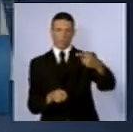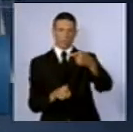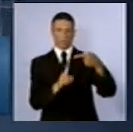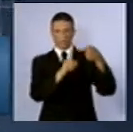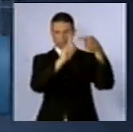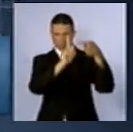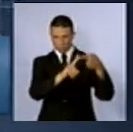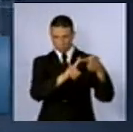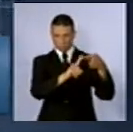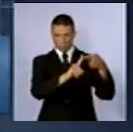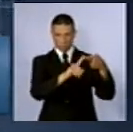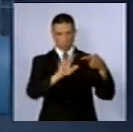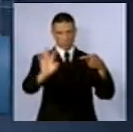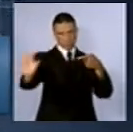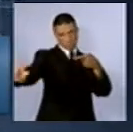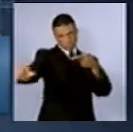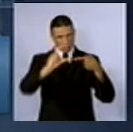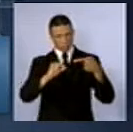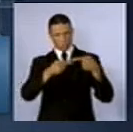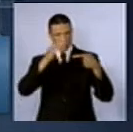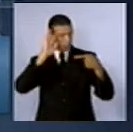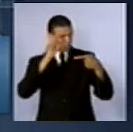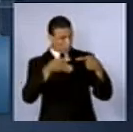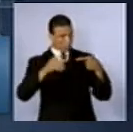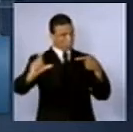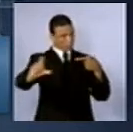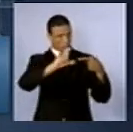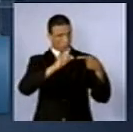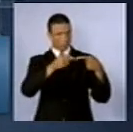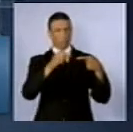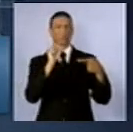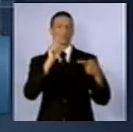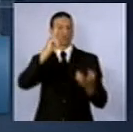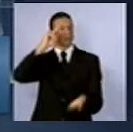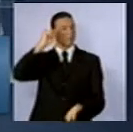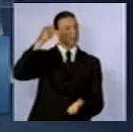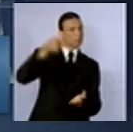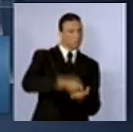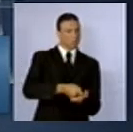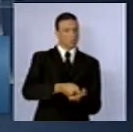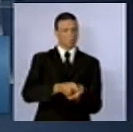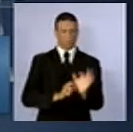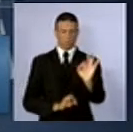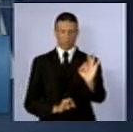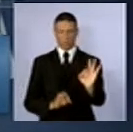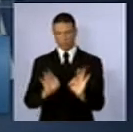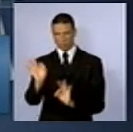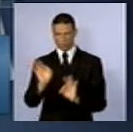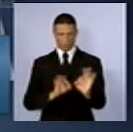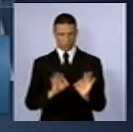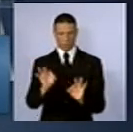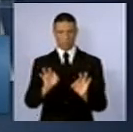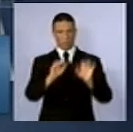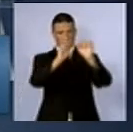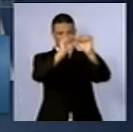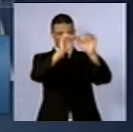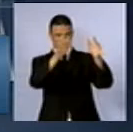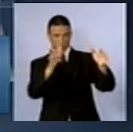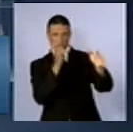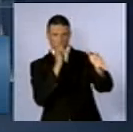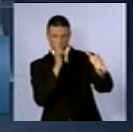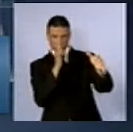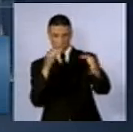eu gostaria de chamar atenção né é que esta decisão de classificar os campos magnéticos no